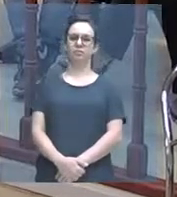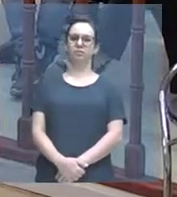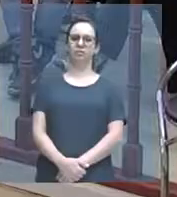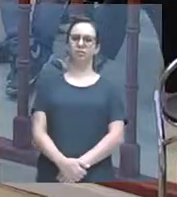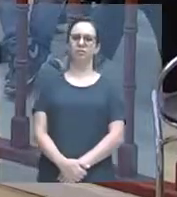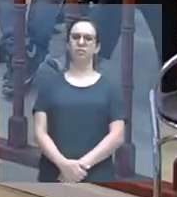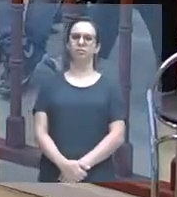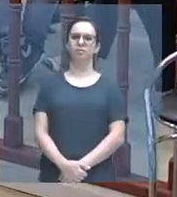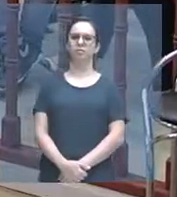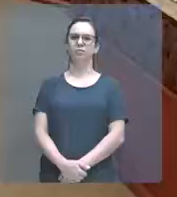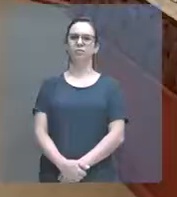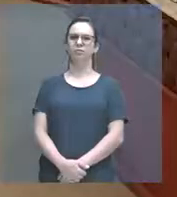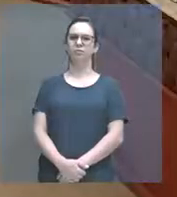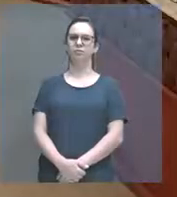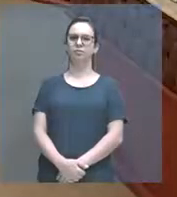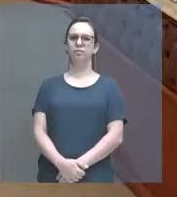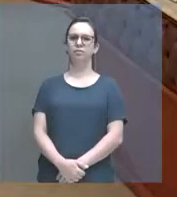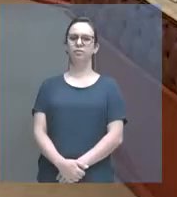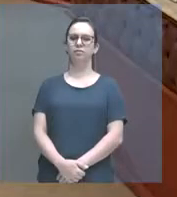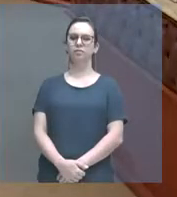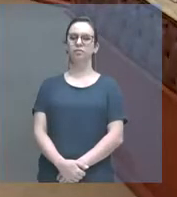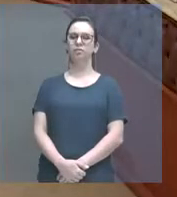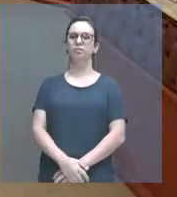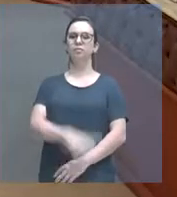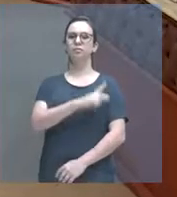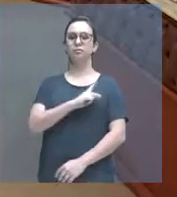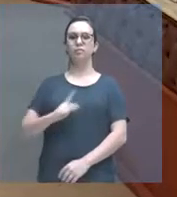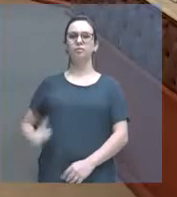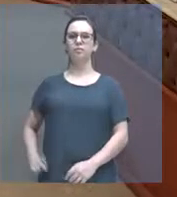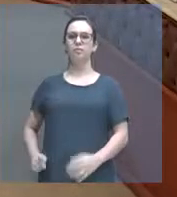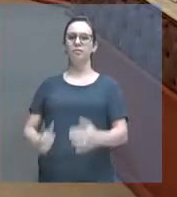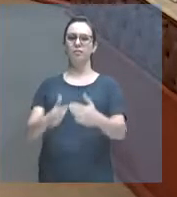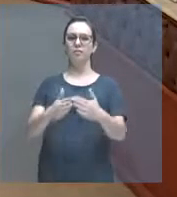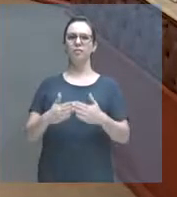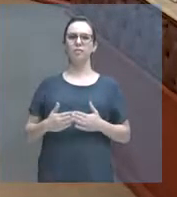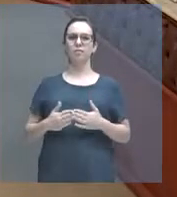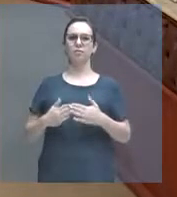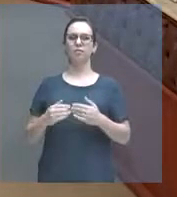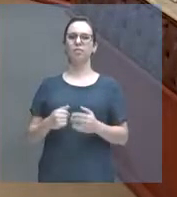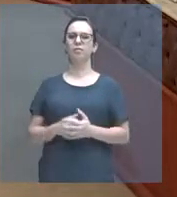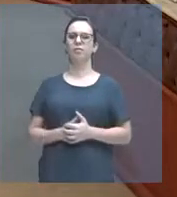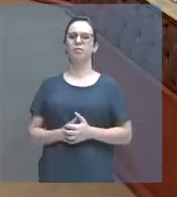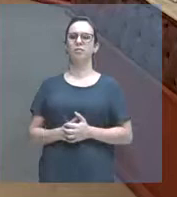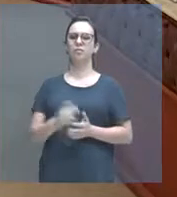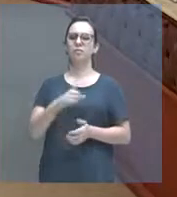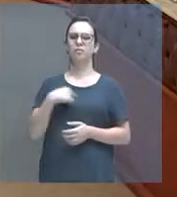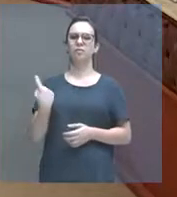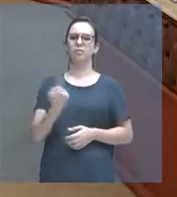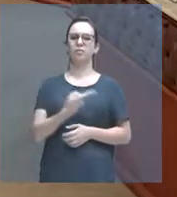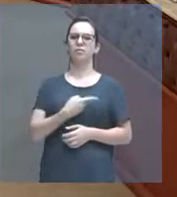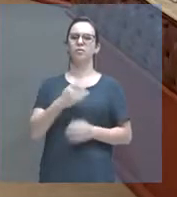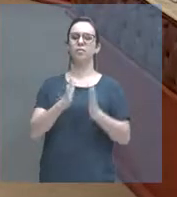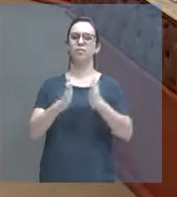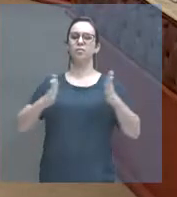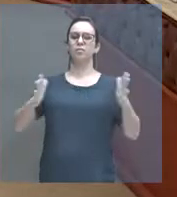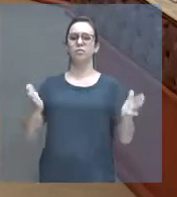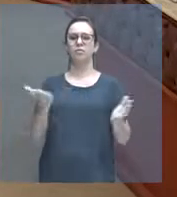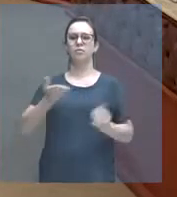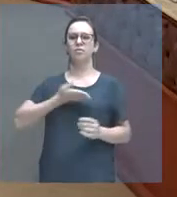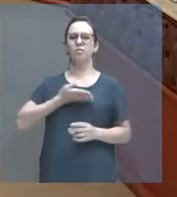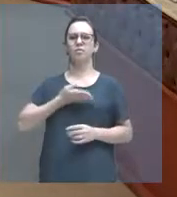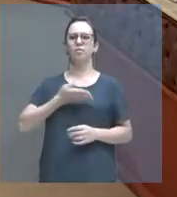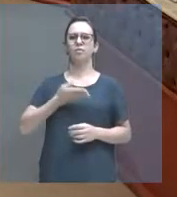Essa presidência determina, né, o nosso grande amigo